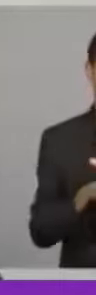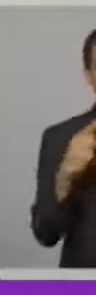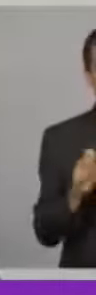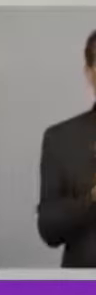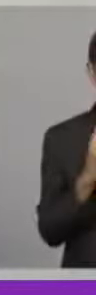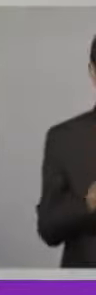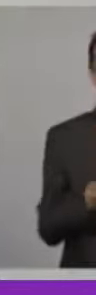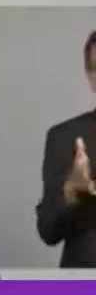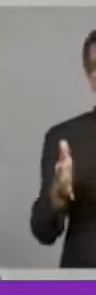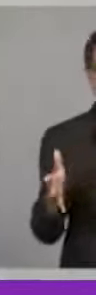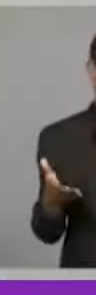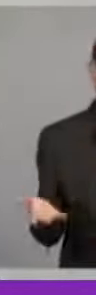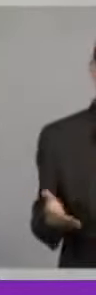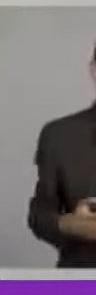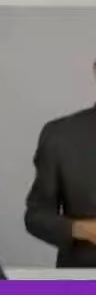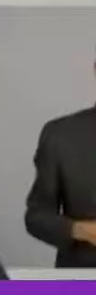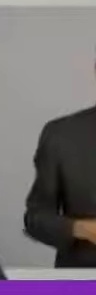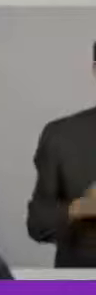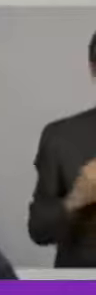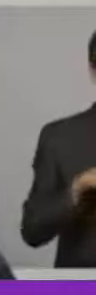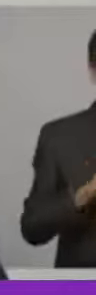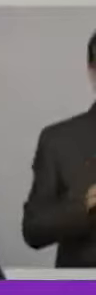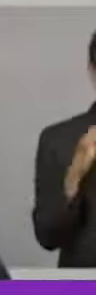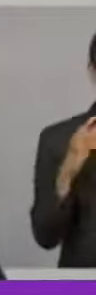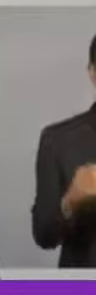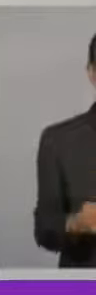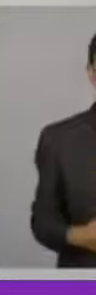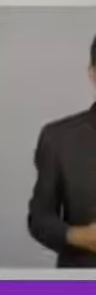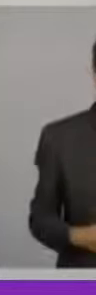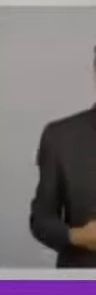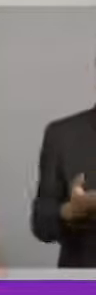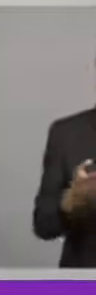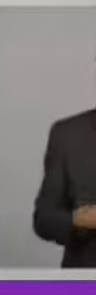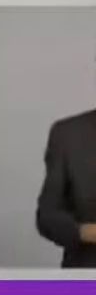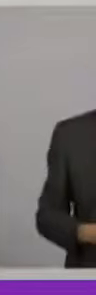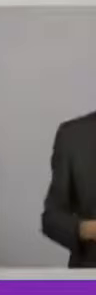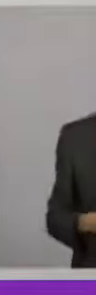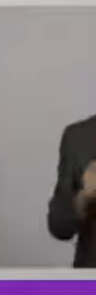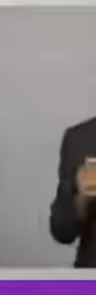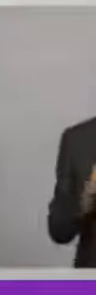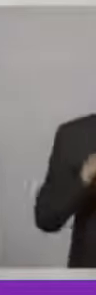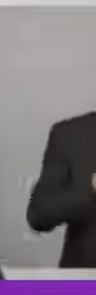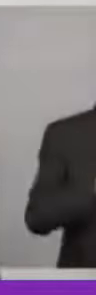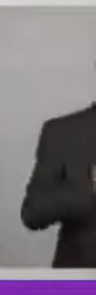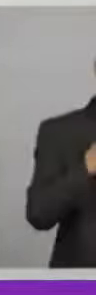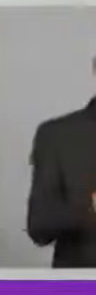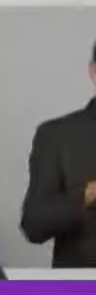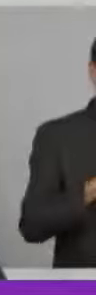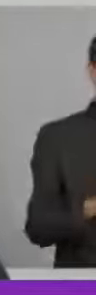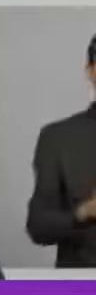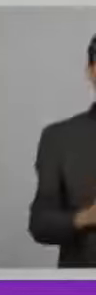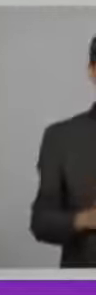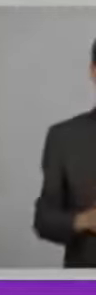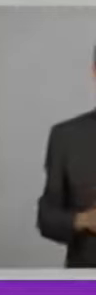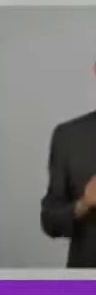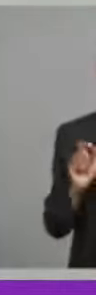quase nada é mais referência no meio dessa pandemia. Então, e outra coisa. Para terminar, que eles falam que também tem unanimidade,